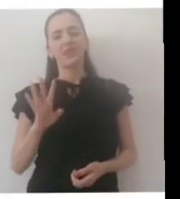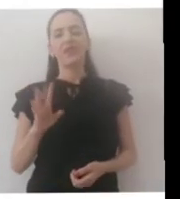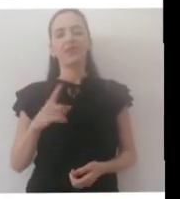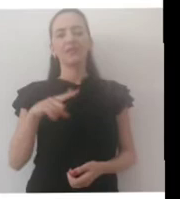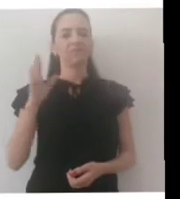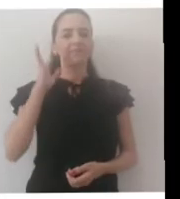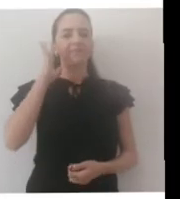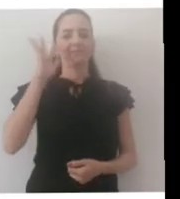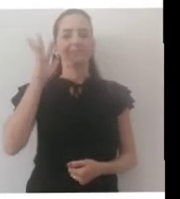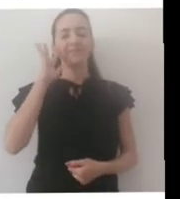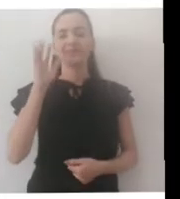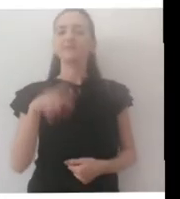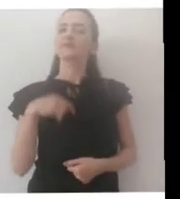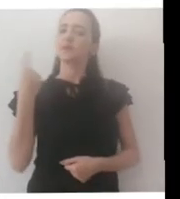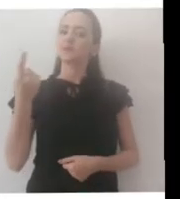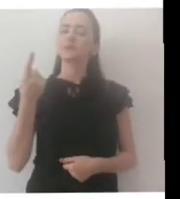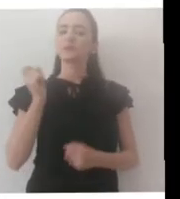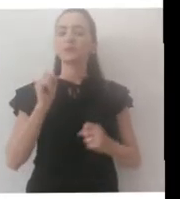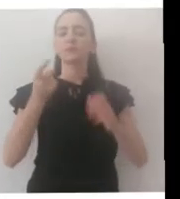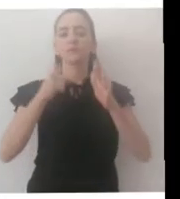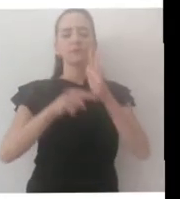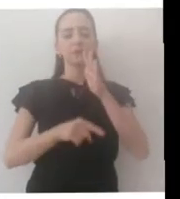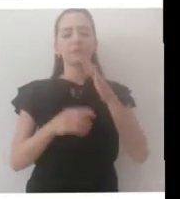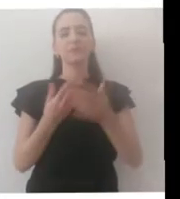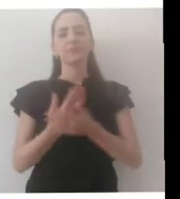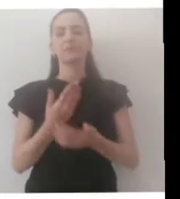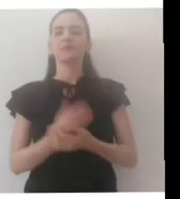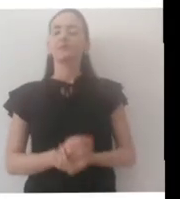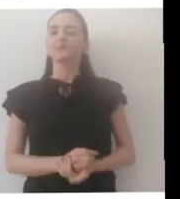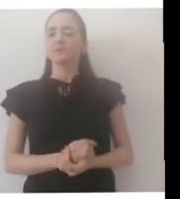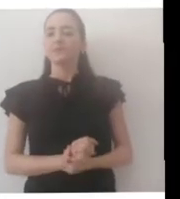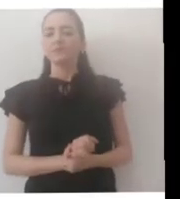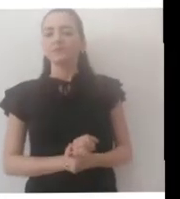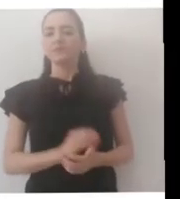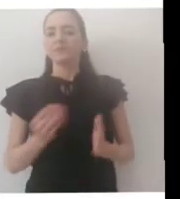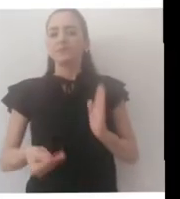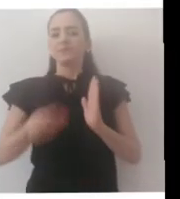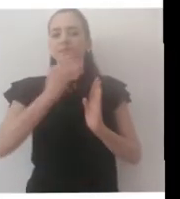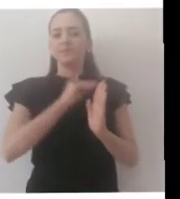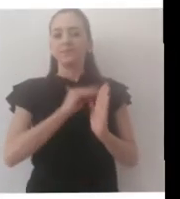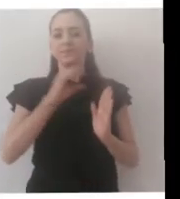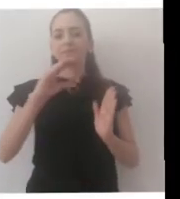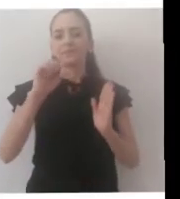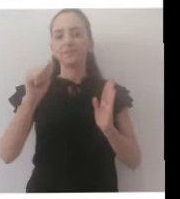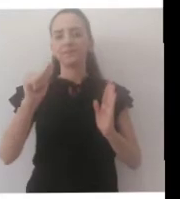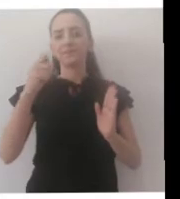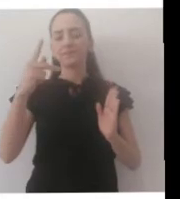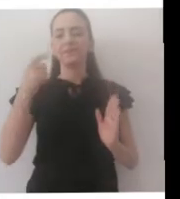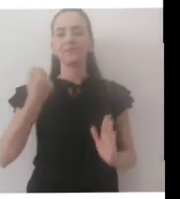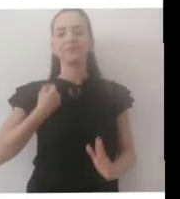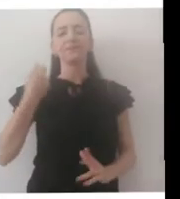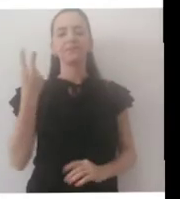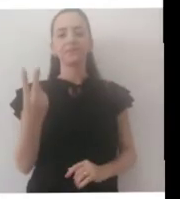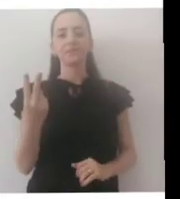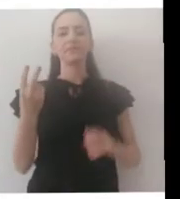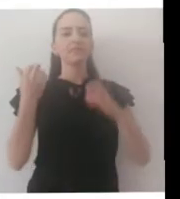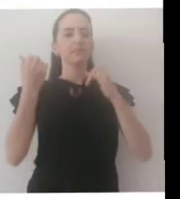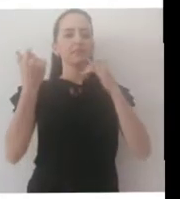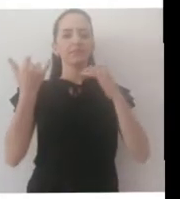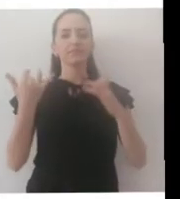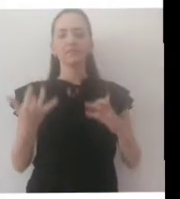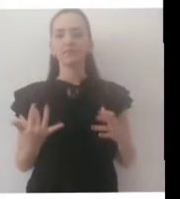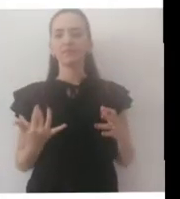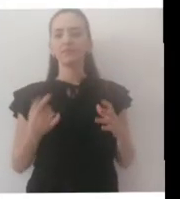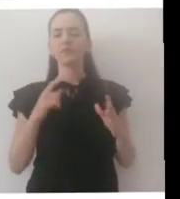gente. O conhecimento de número implica num desenvolvimento de determinada